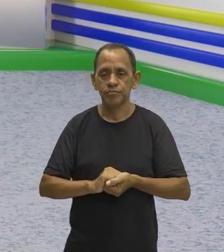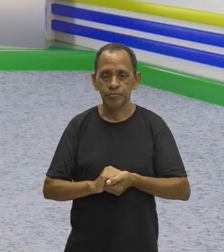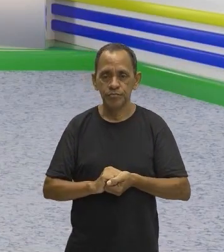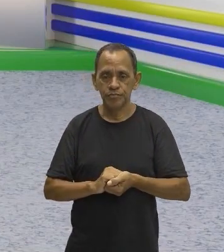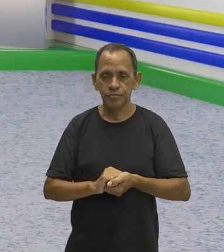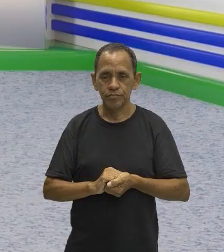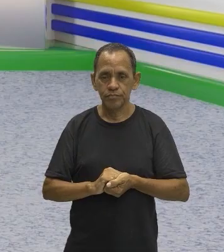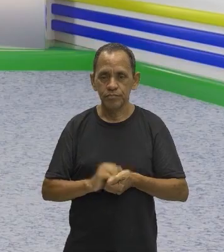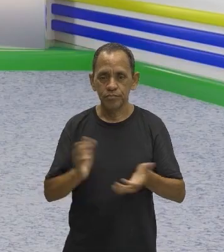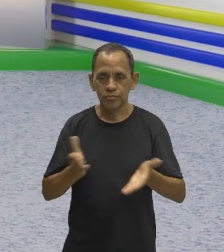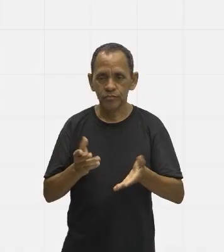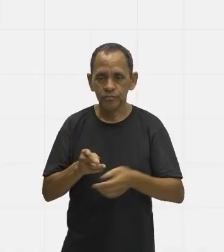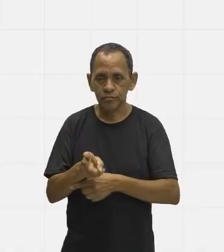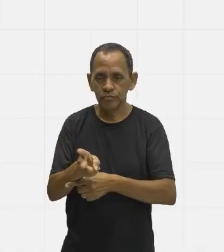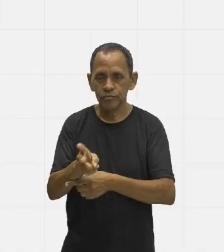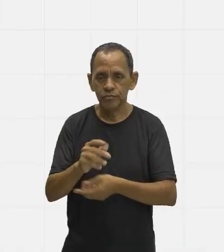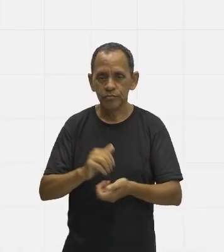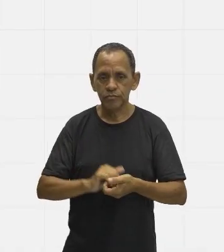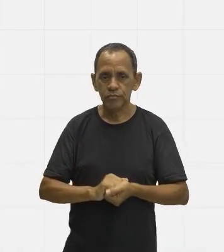seguir.